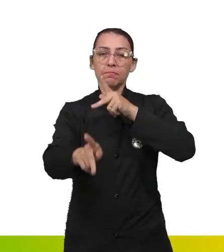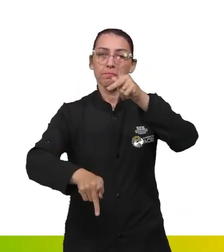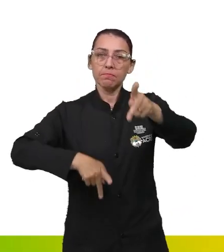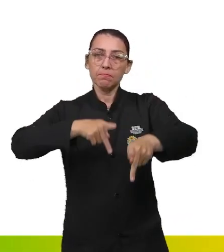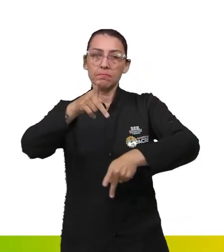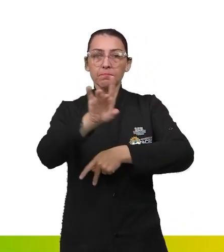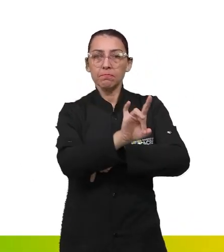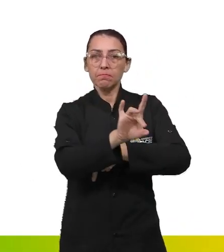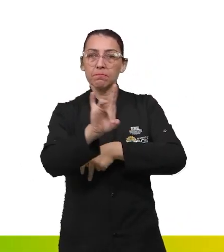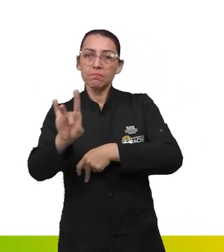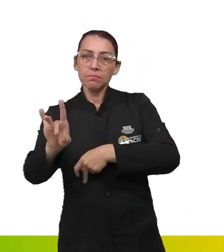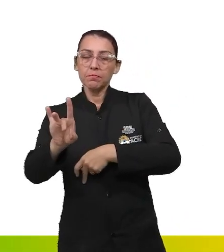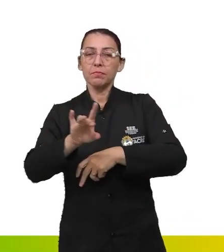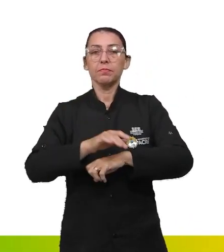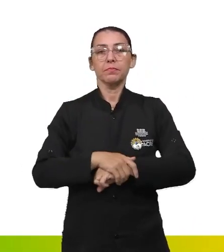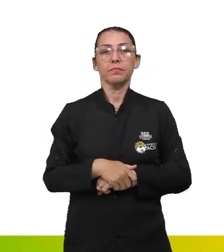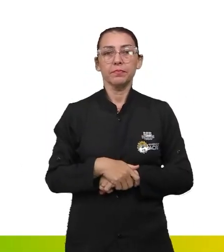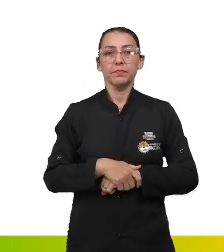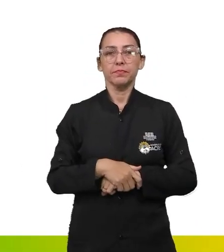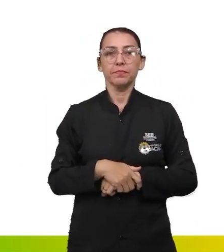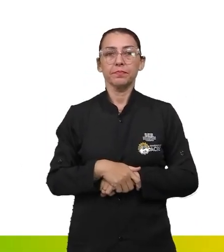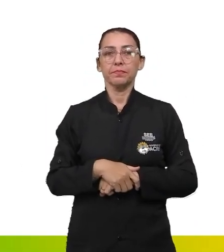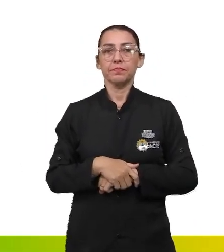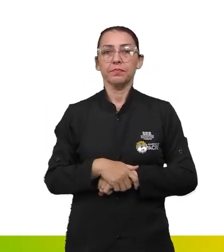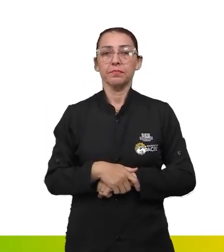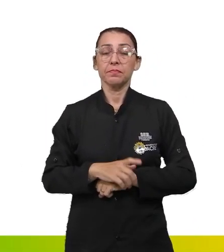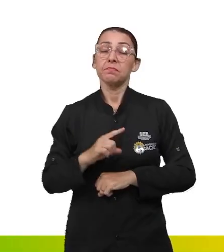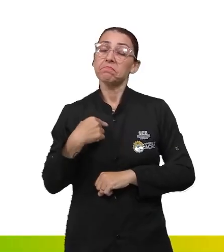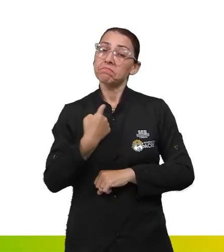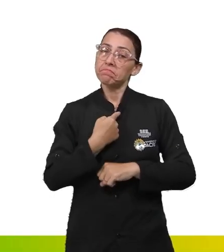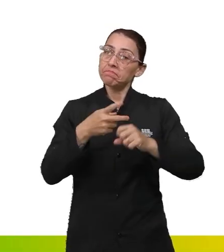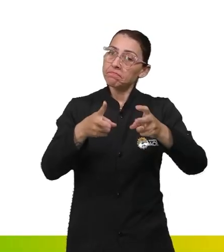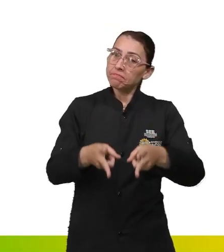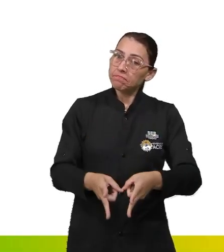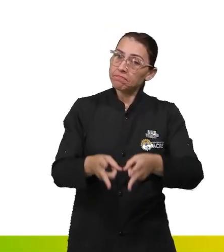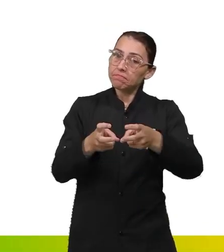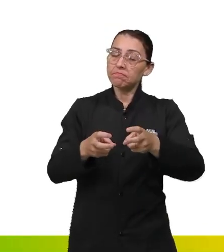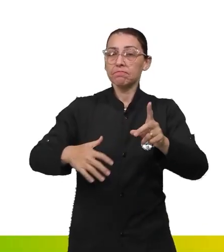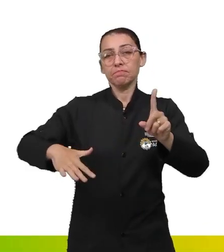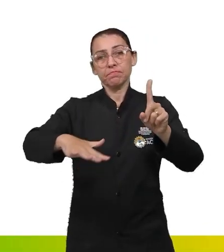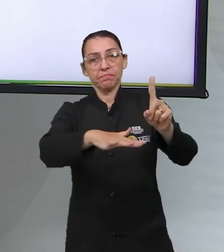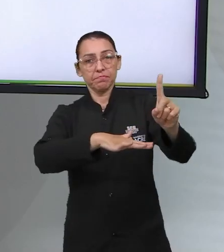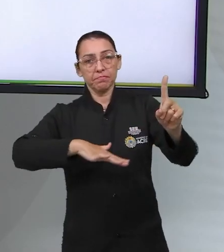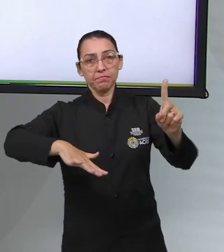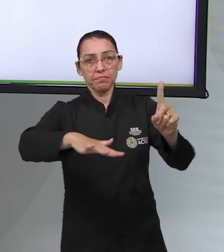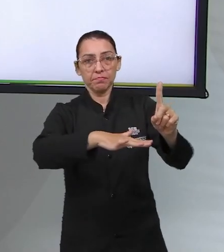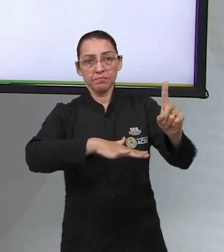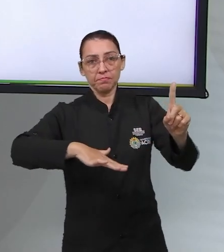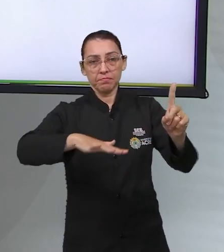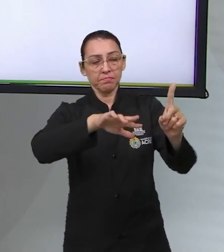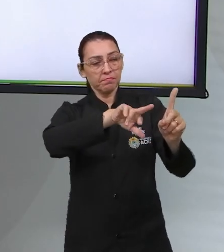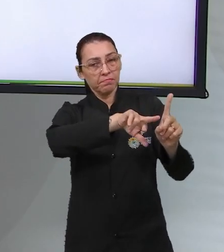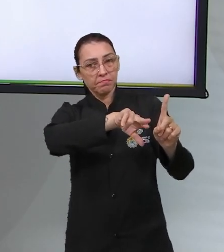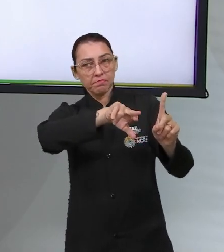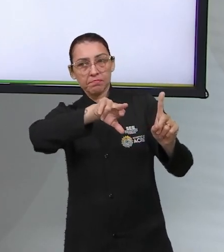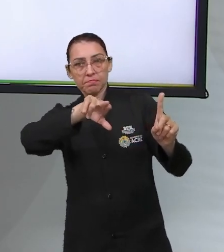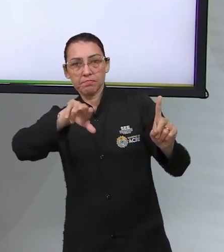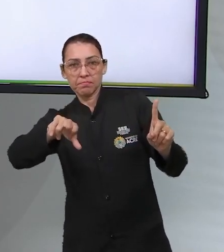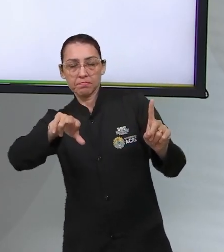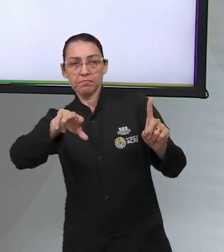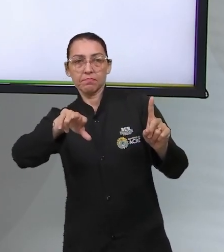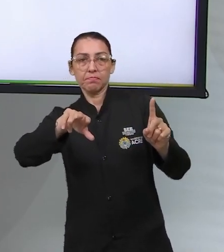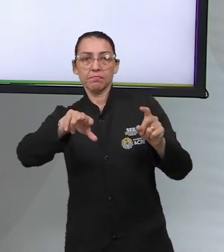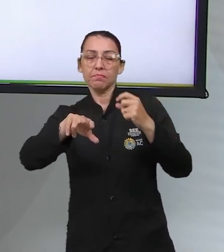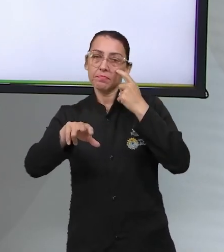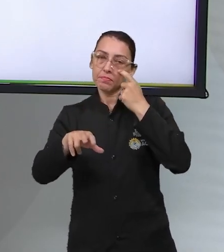e a identidade de cada povo. Quando nós percebemos que a nossa sociedade ela é diversa, que ela é uma